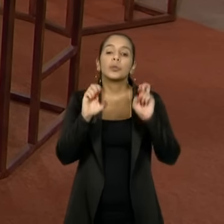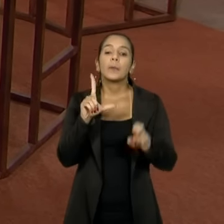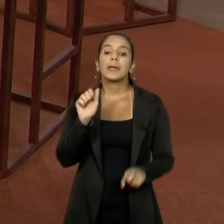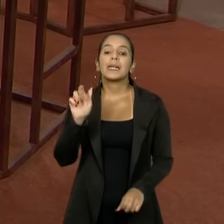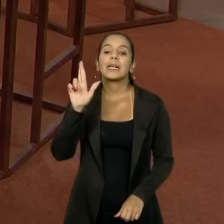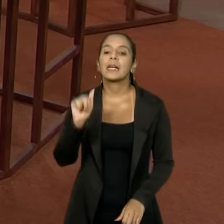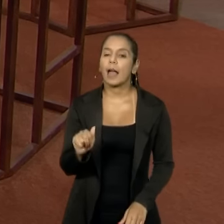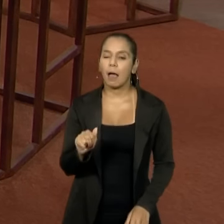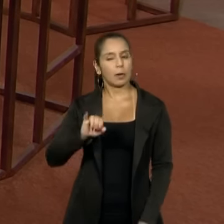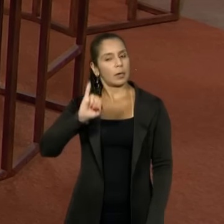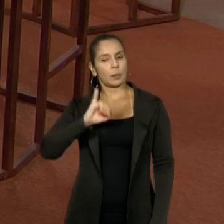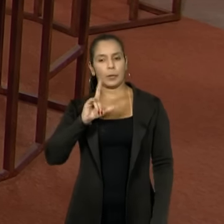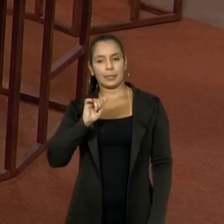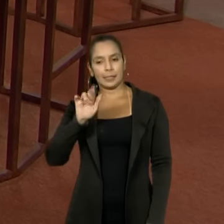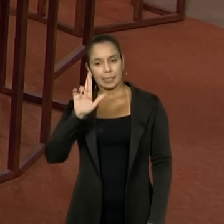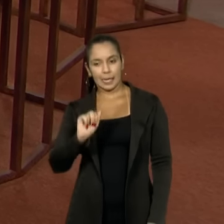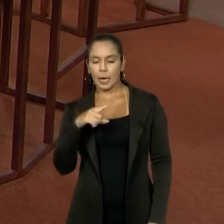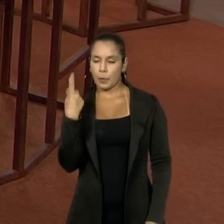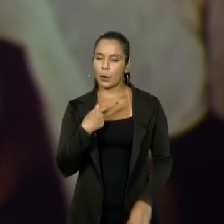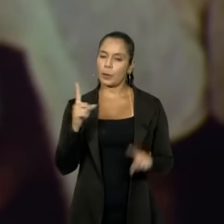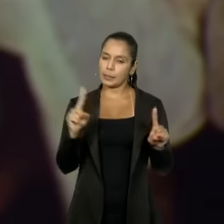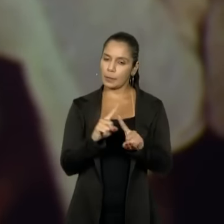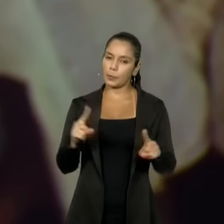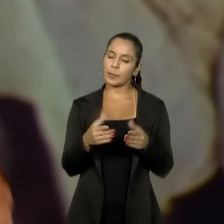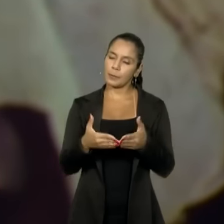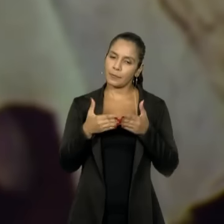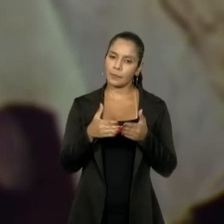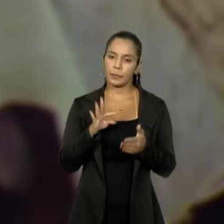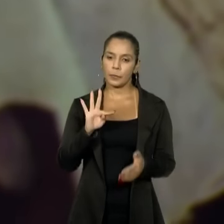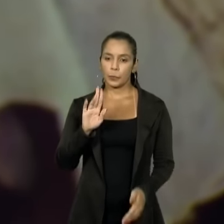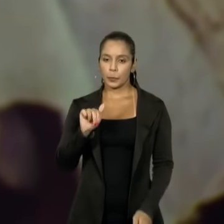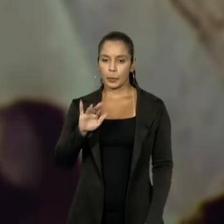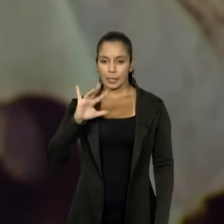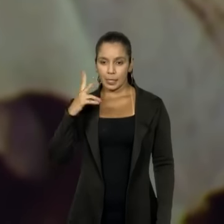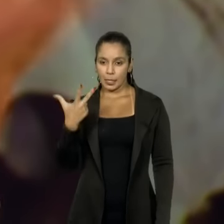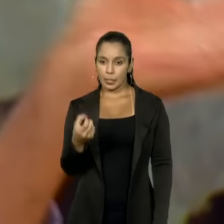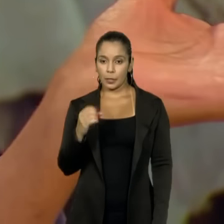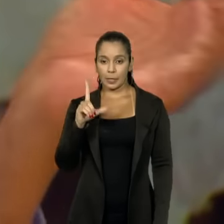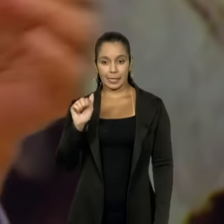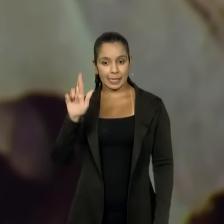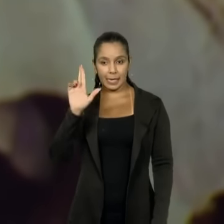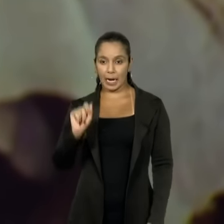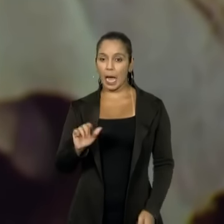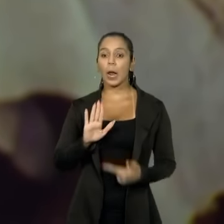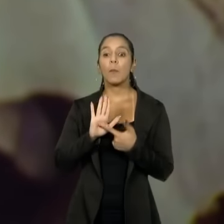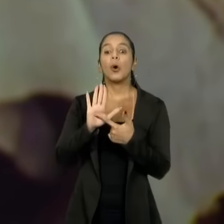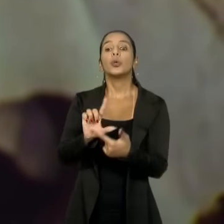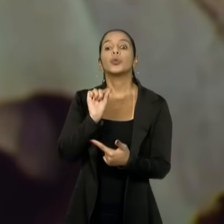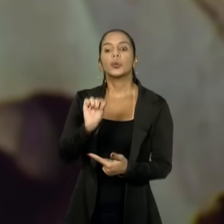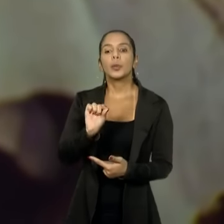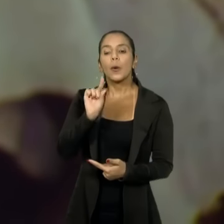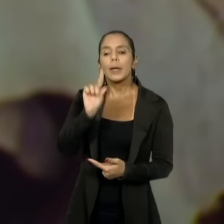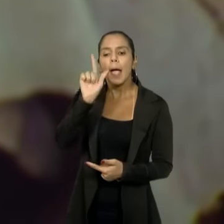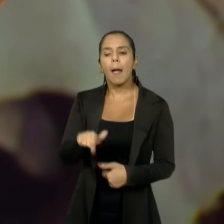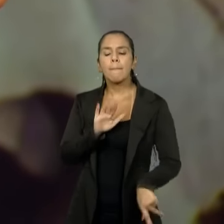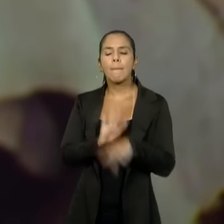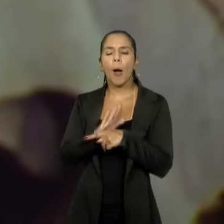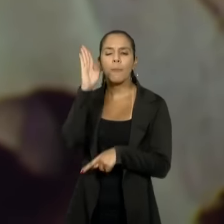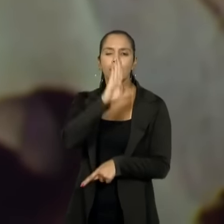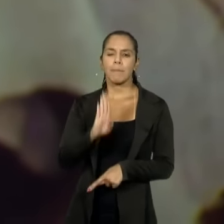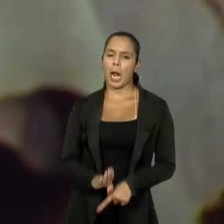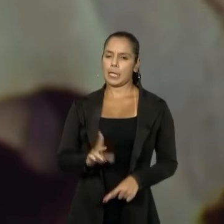a importância da Clara para a nossa música? Por favor, Toninho. A Clara expressa a brasilidade da nossa música. E